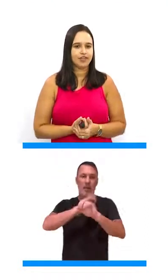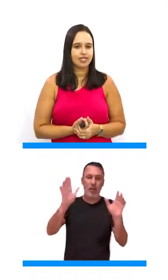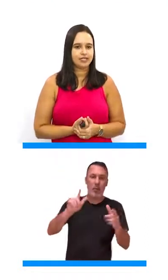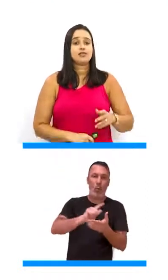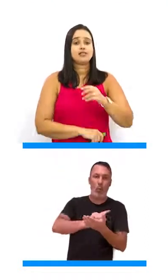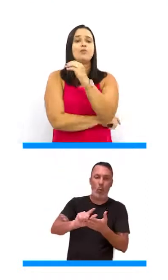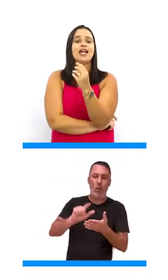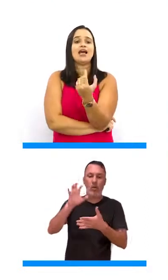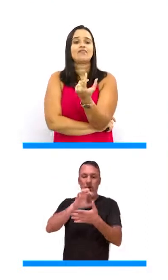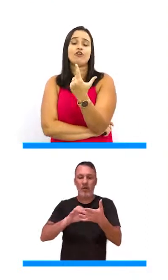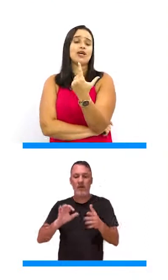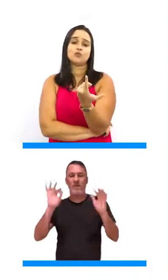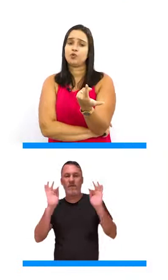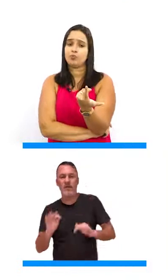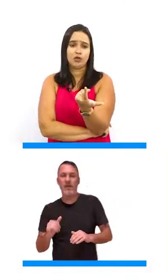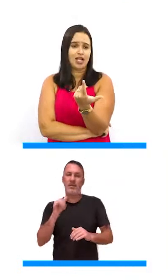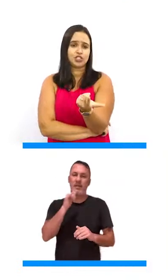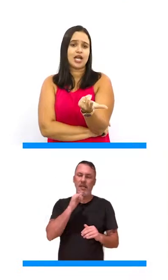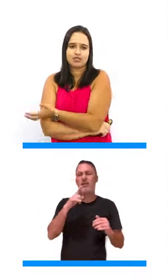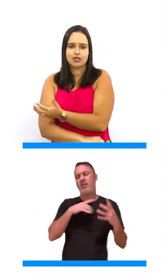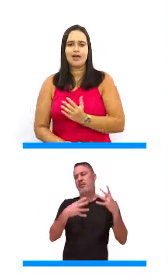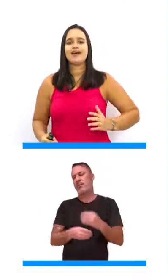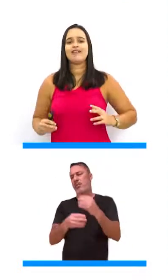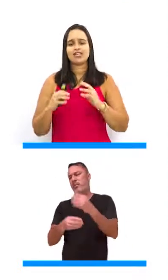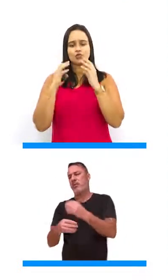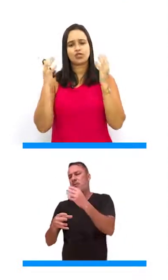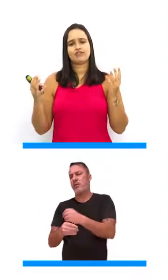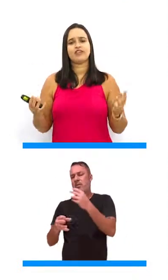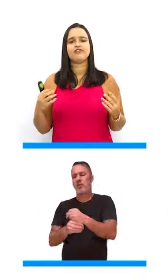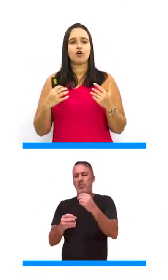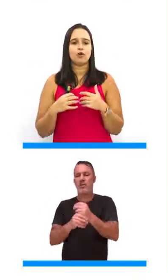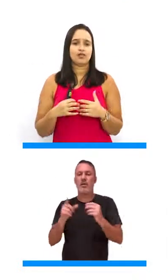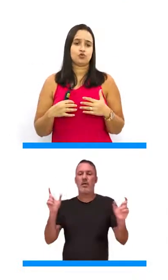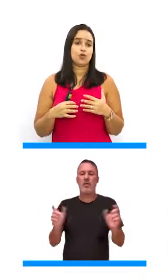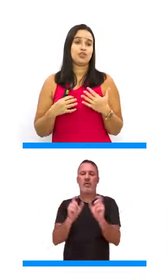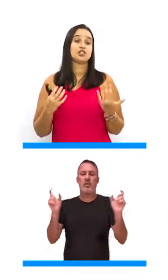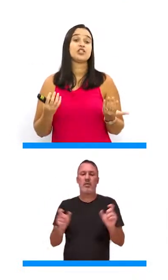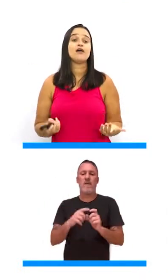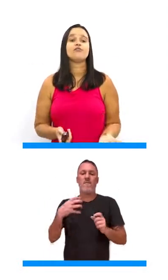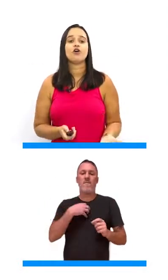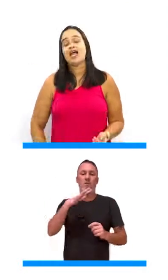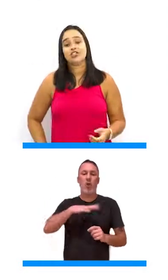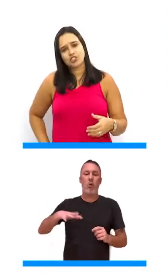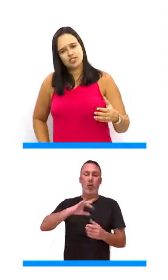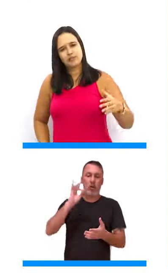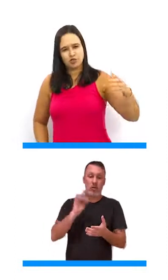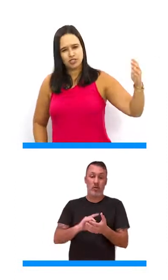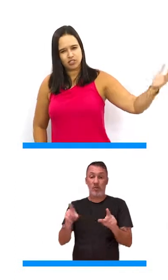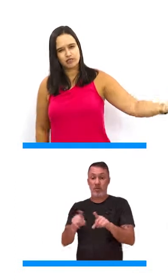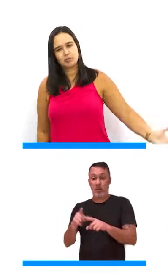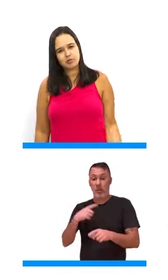e feliz. São palavras formadas pelo radical. Então, é uma palavra na sua devida forma, na sua original forma. A gente tem